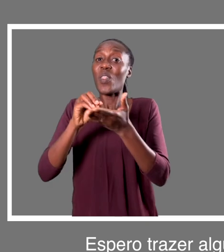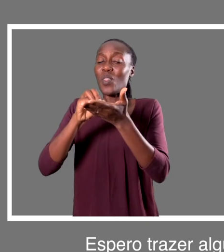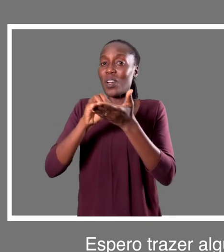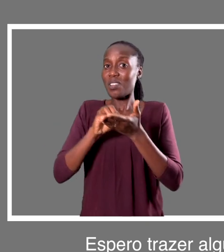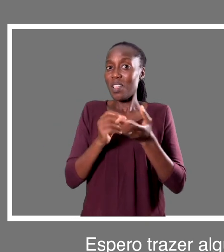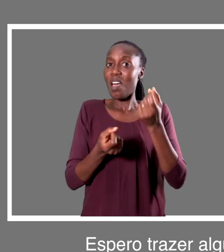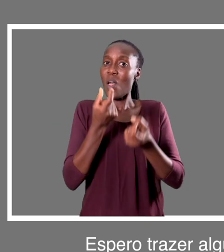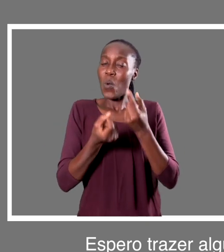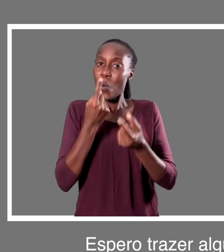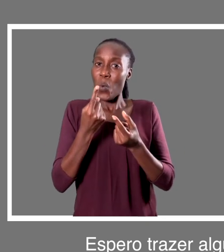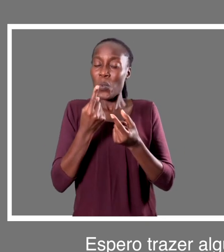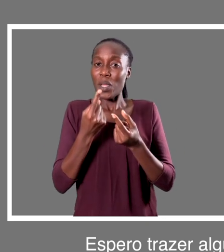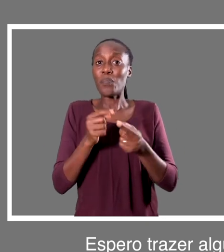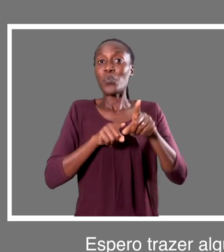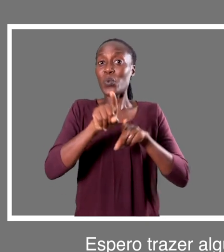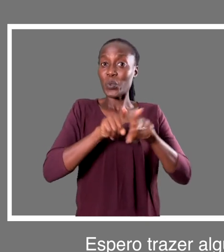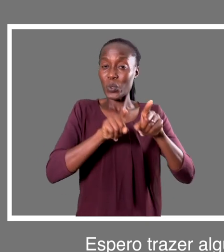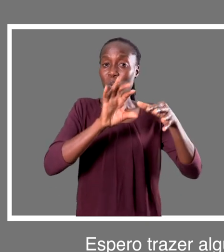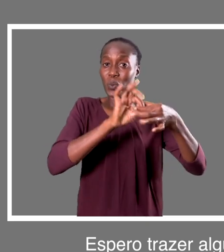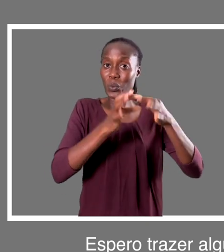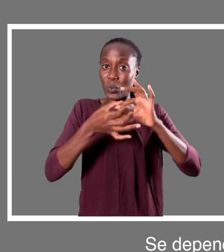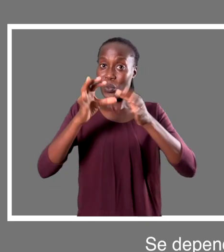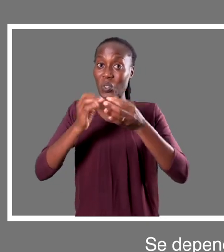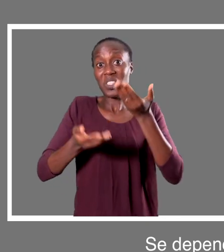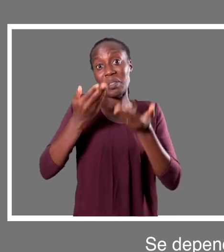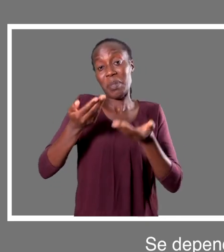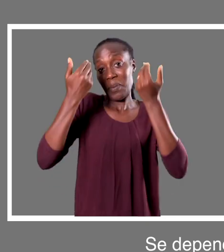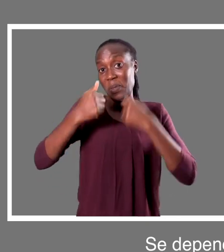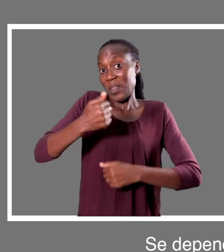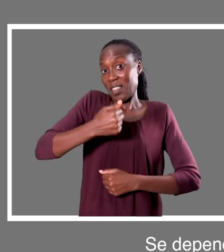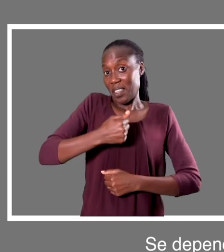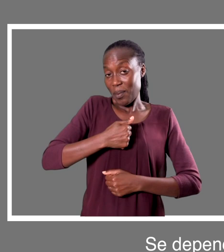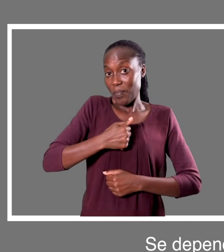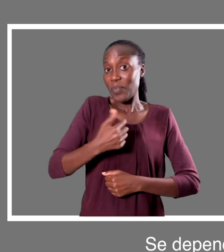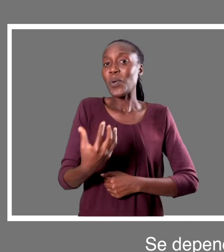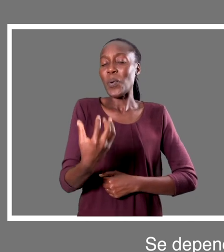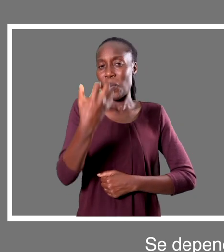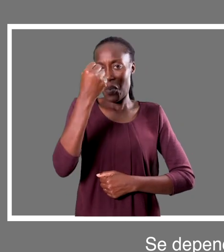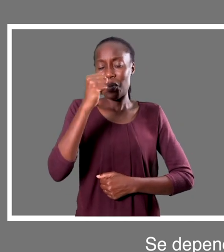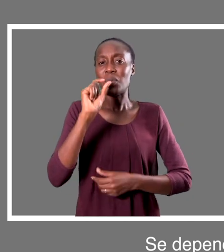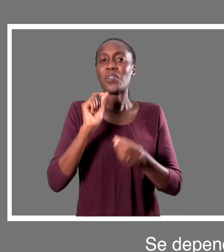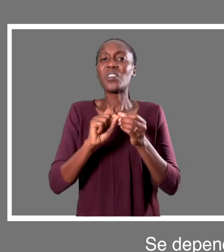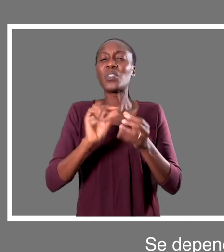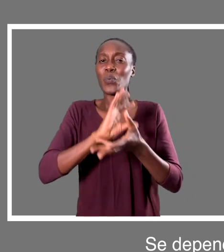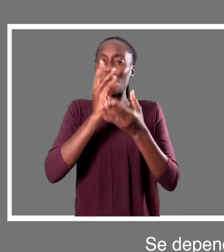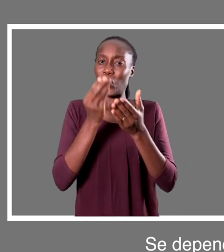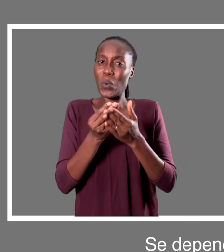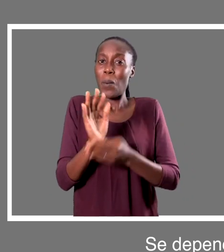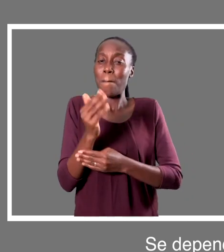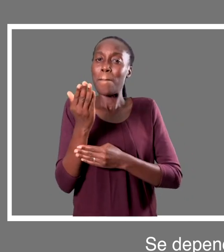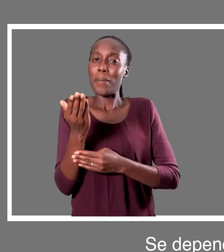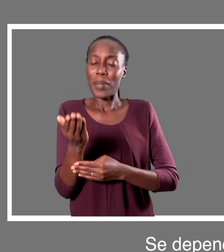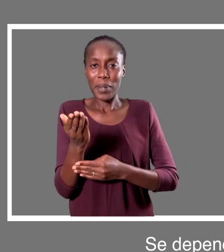Espero trazer alguma coisa dos Jogos Olímpicos e, se depender de mim, eu vou fazer de